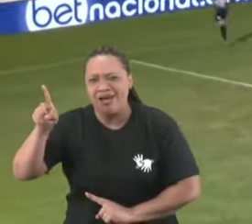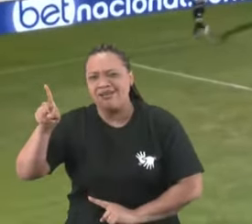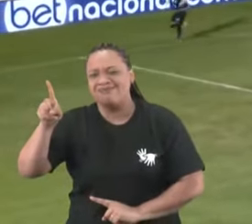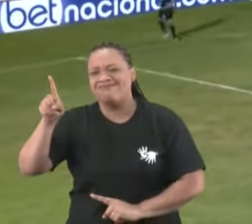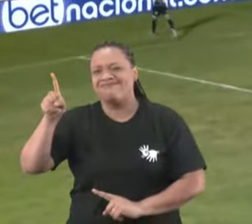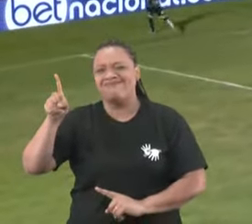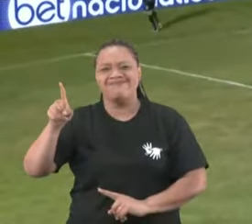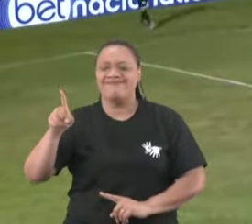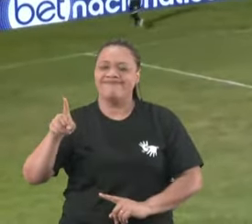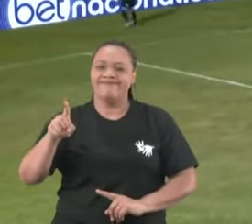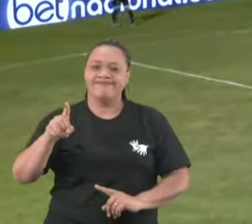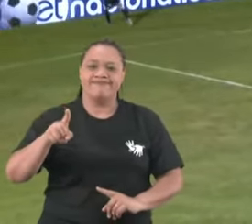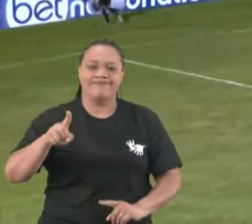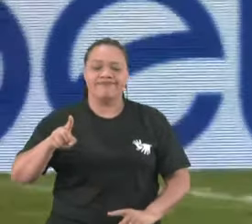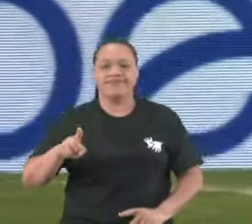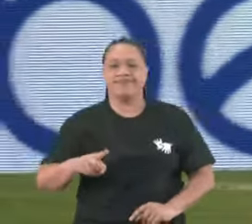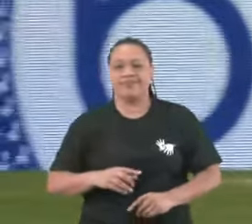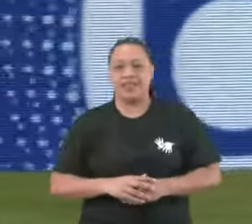João?